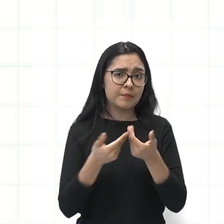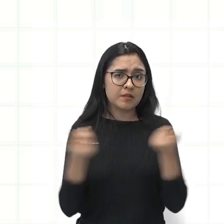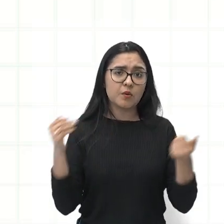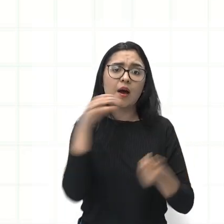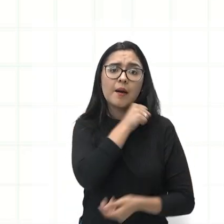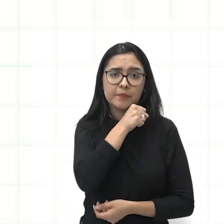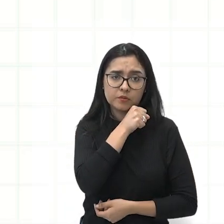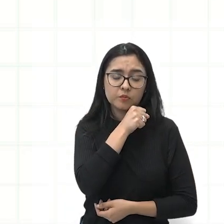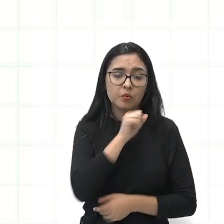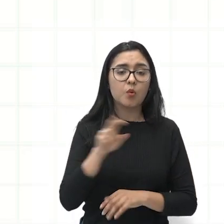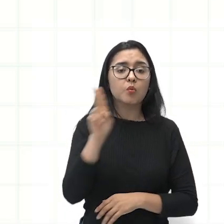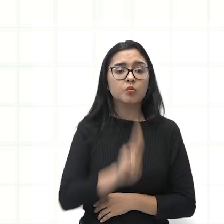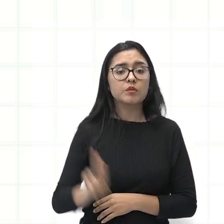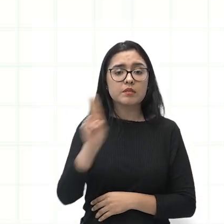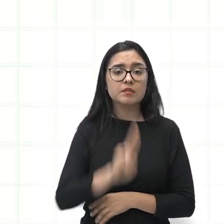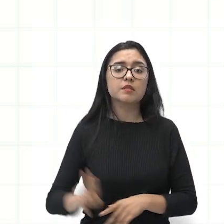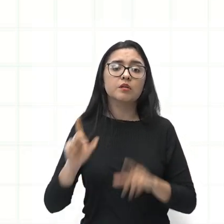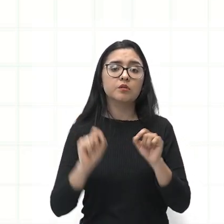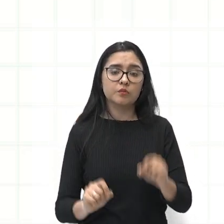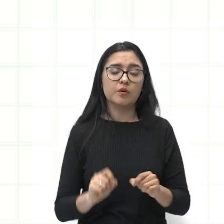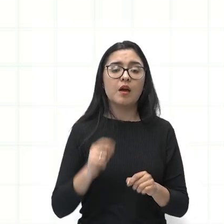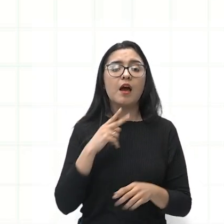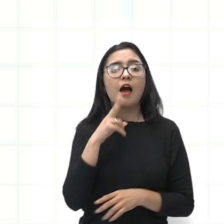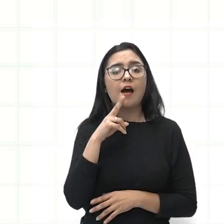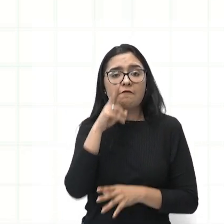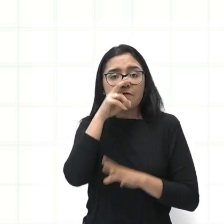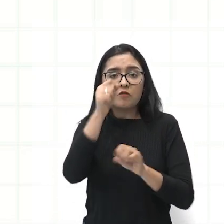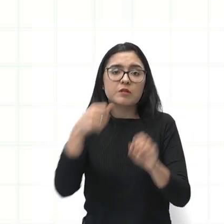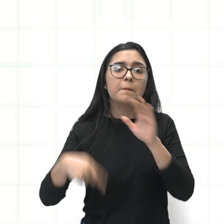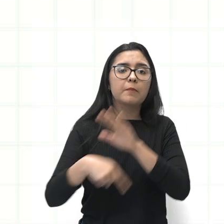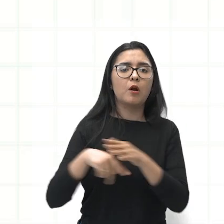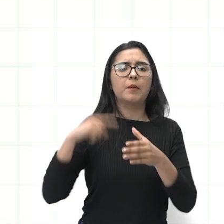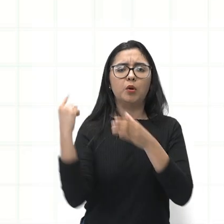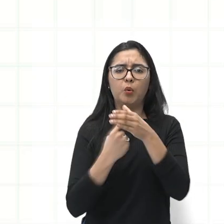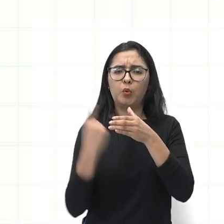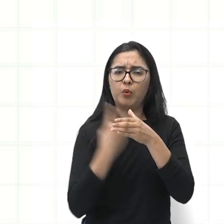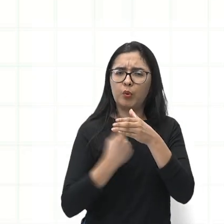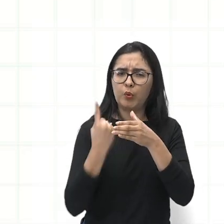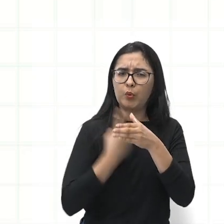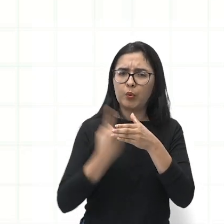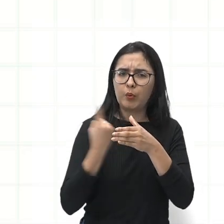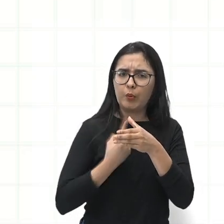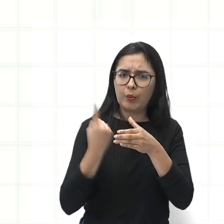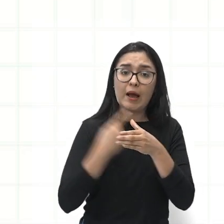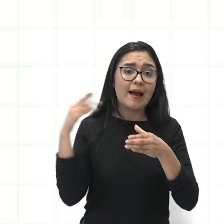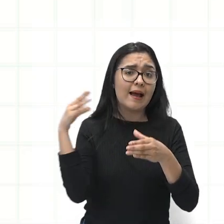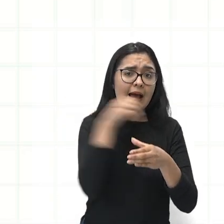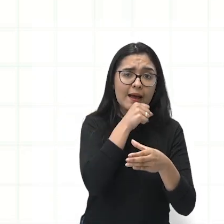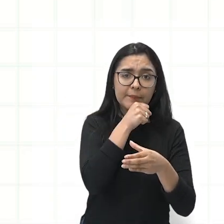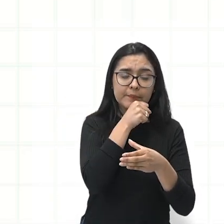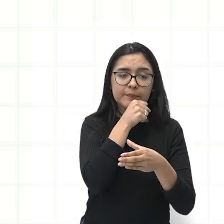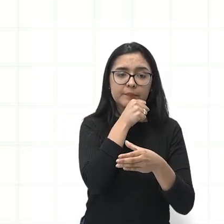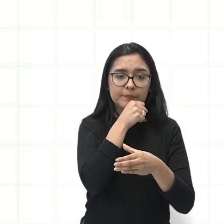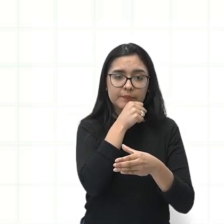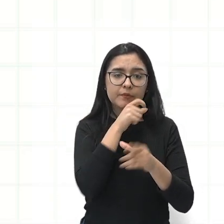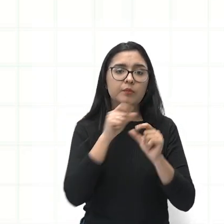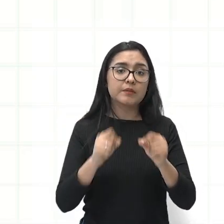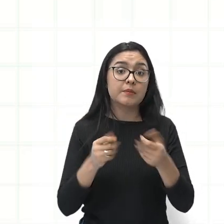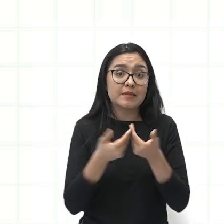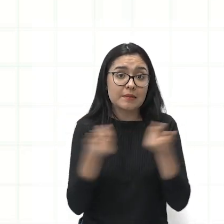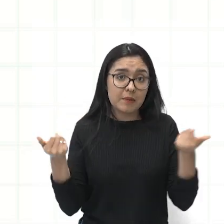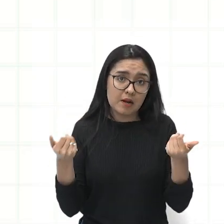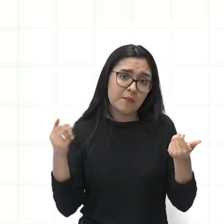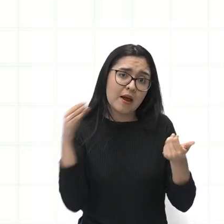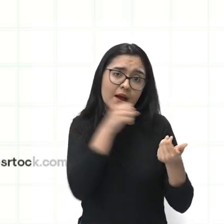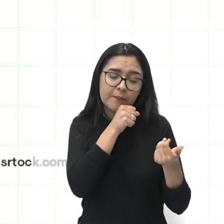líquidos, utilizando a força centrífuga para acelerar a decantação.